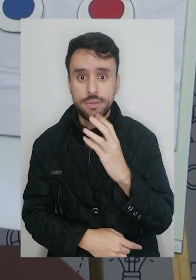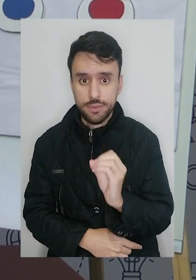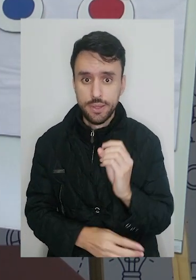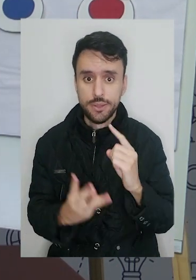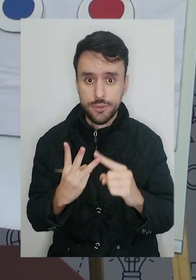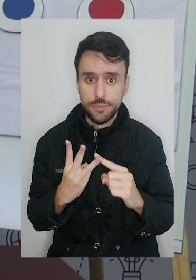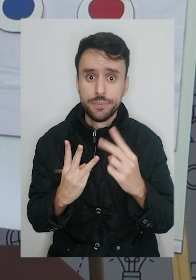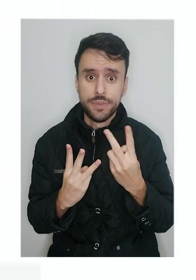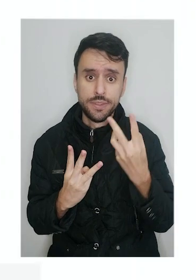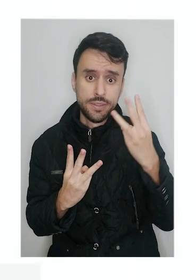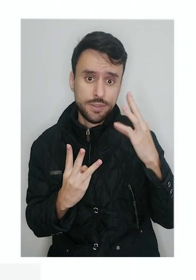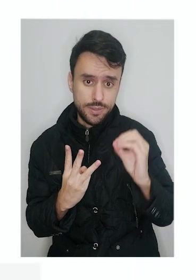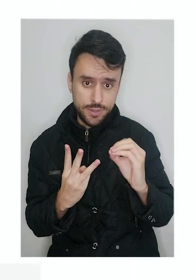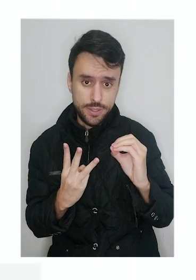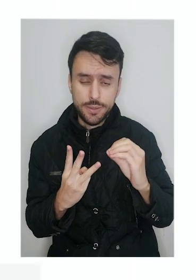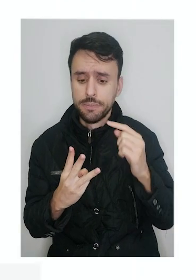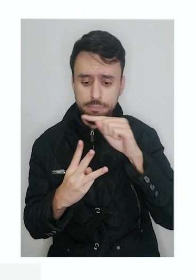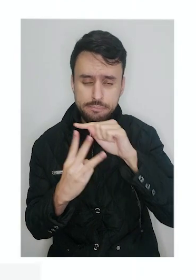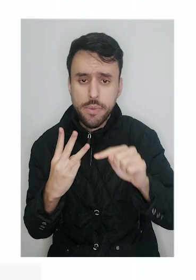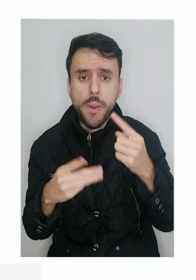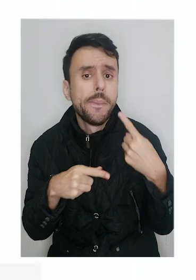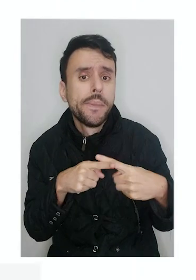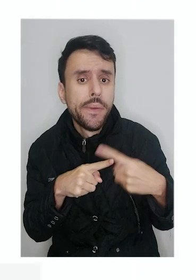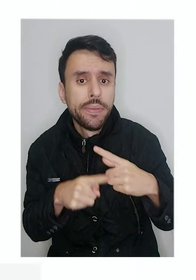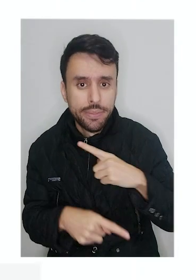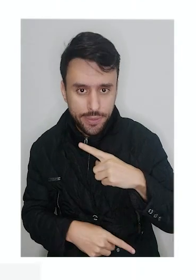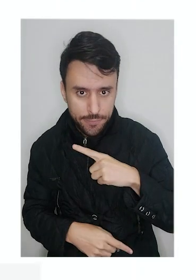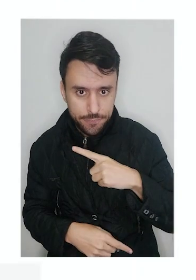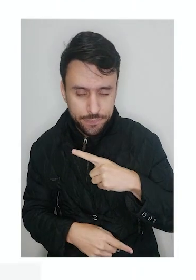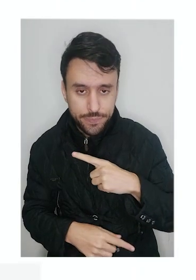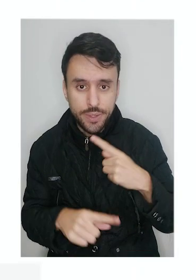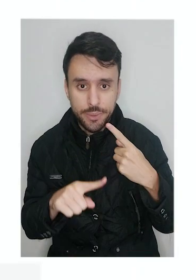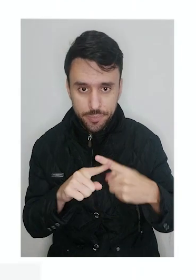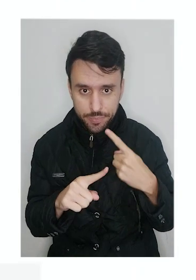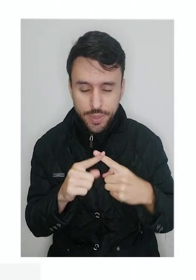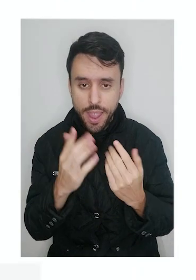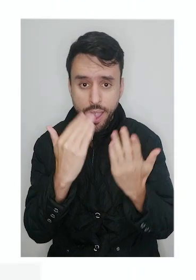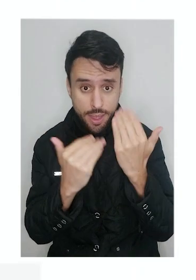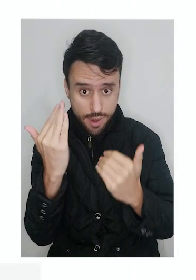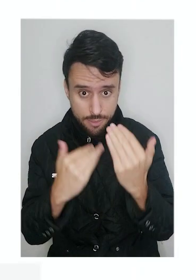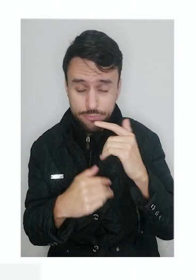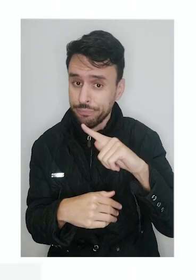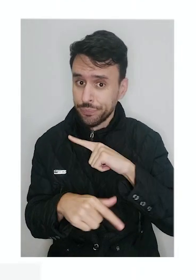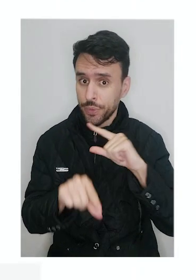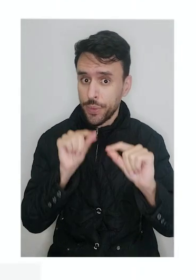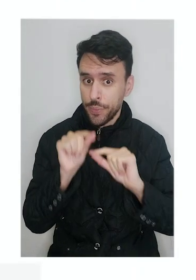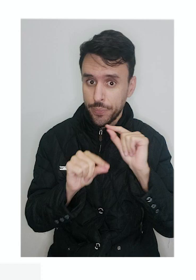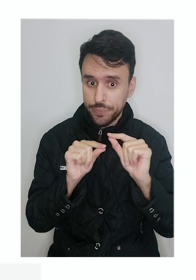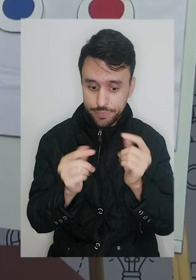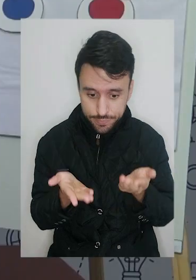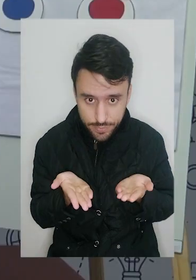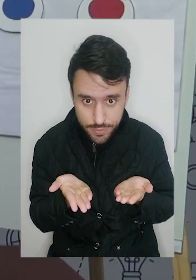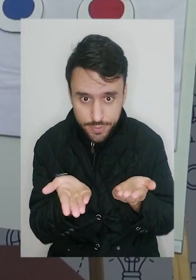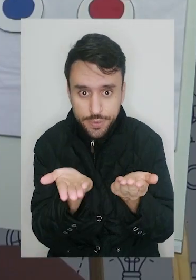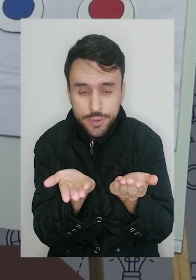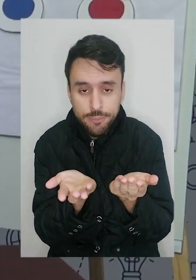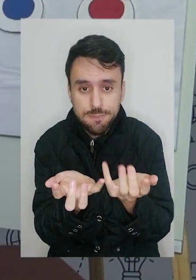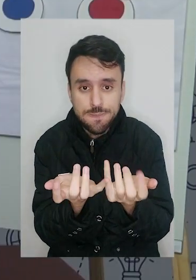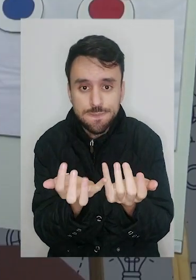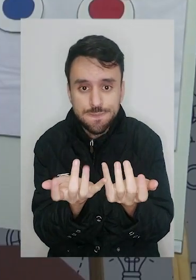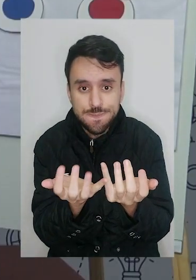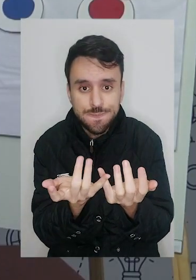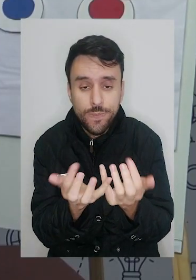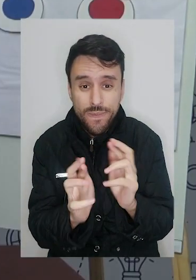180, 230. Por quê? Porque de acordo com o alimento, você vai assar numa